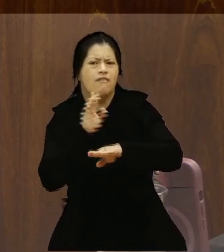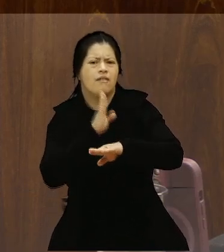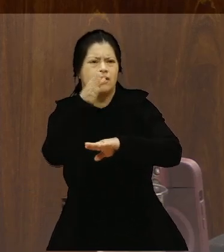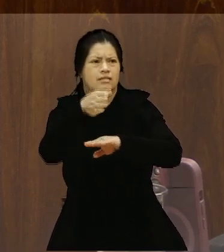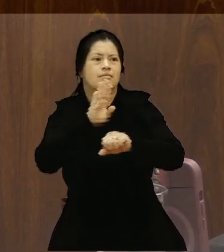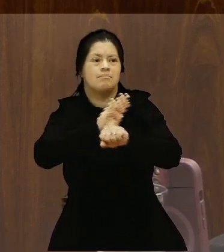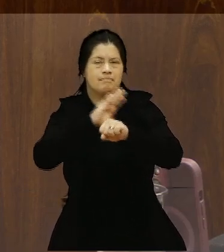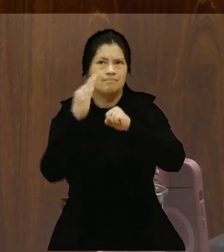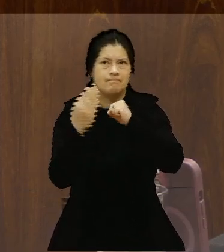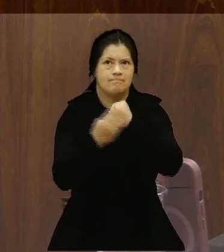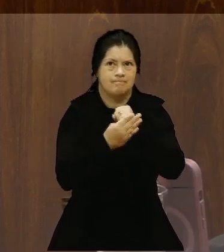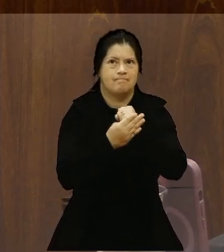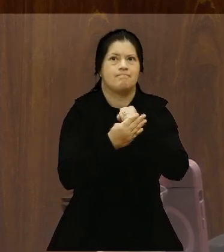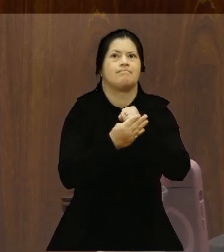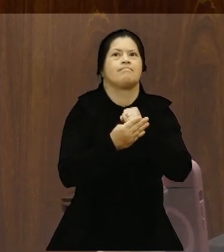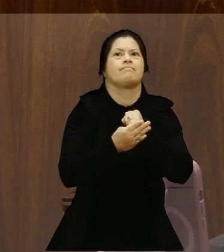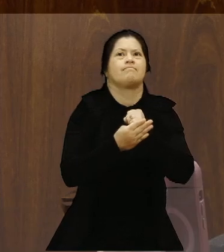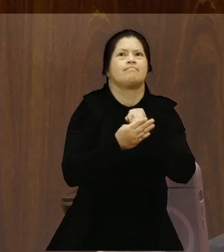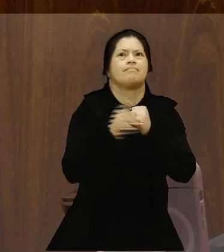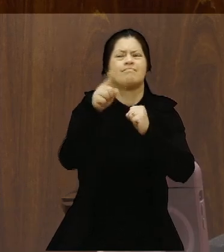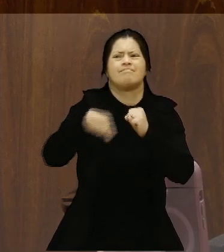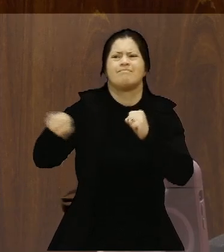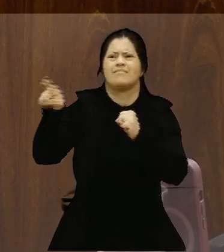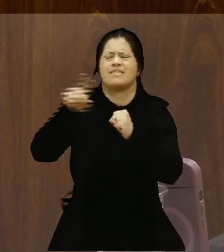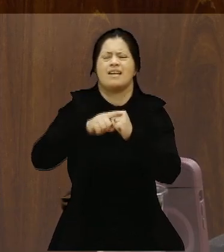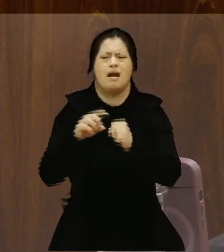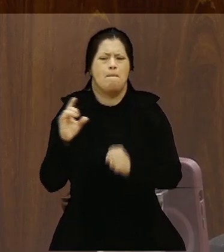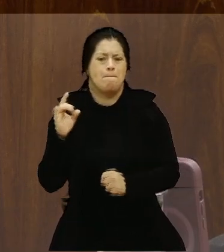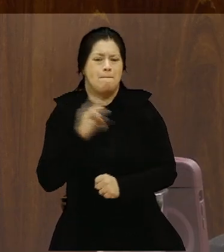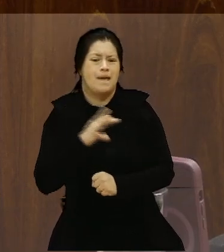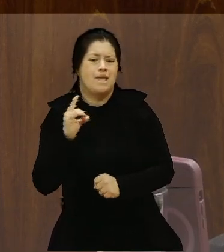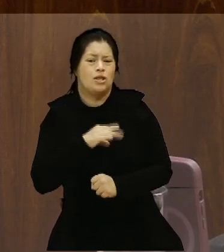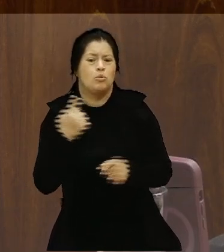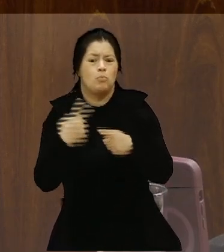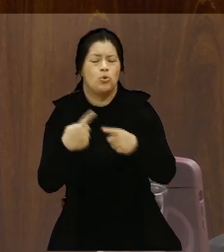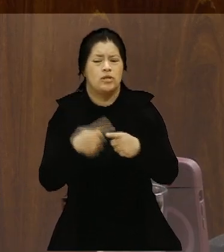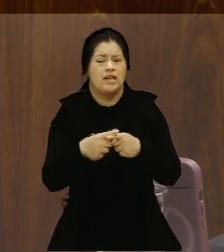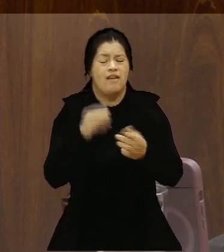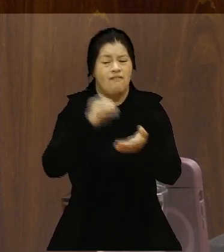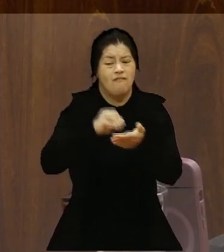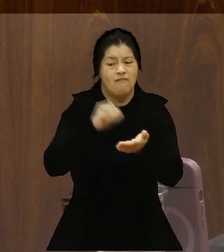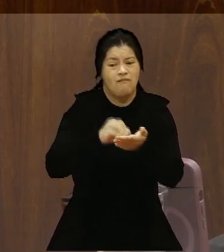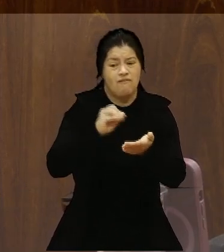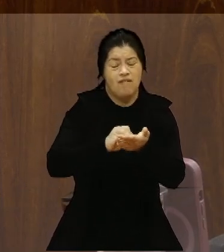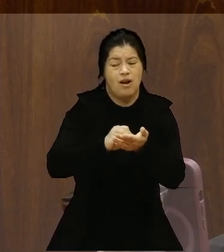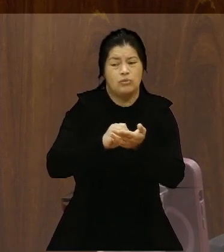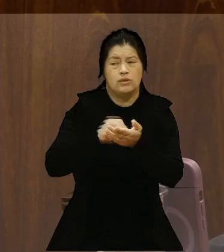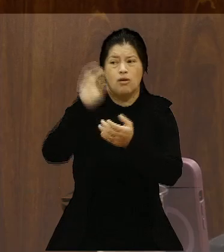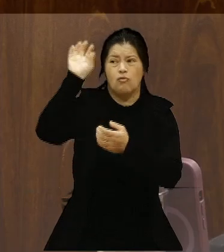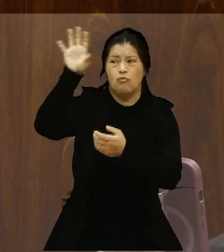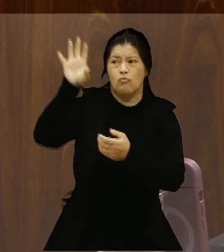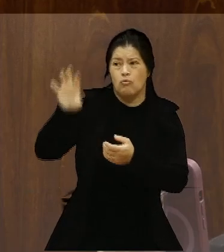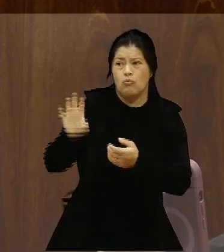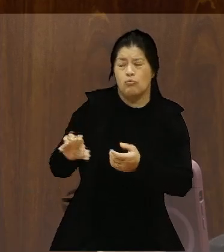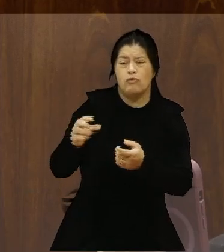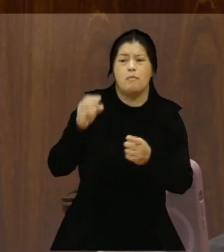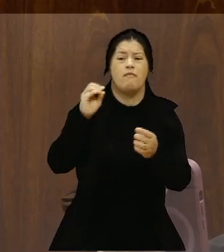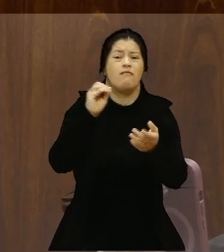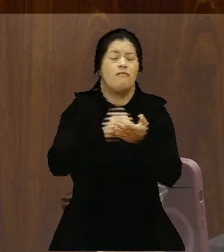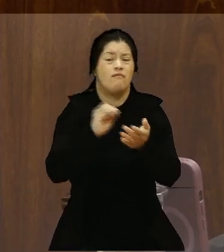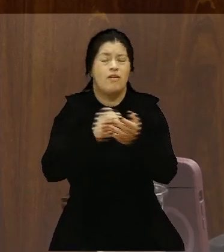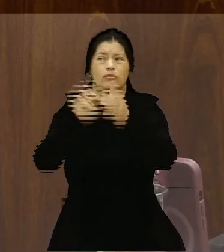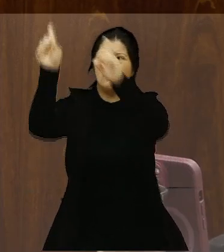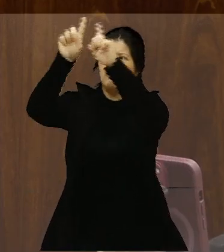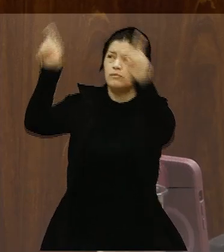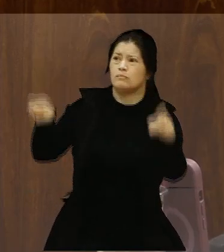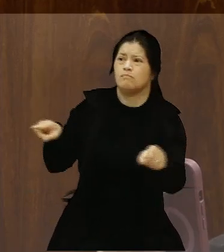por aquela entrada, dá aquele frio no coração, aquele medo, pela falta de sinalização, pela falta de placas, pela